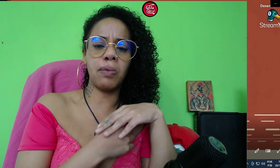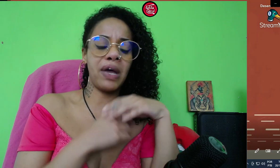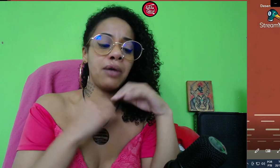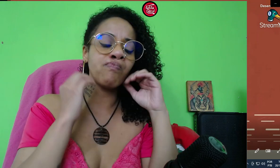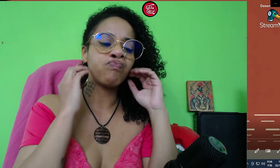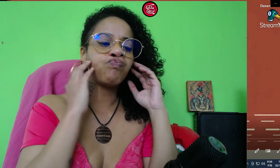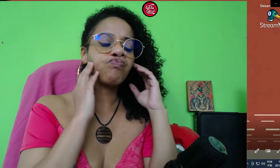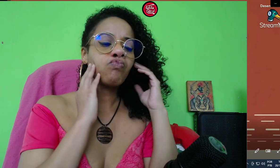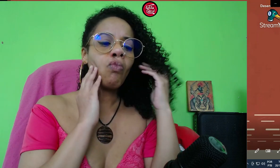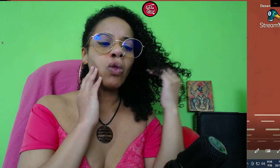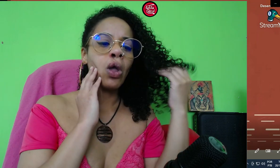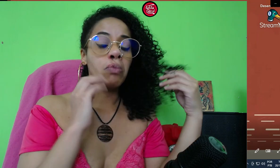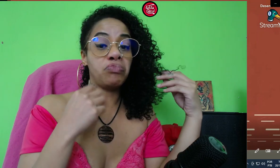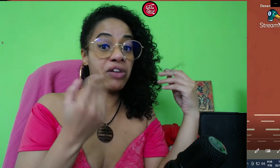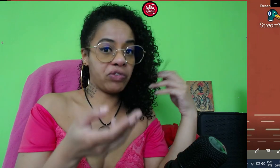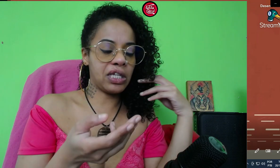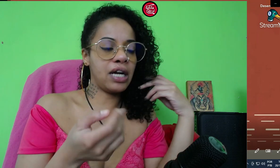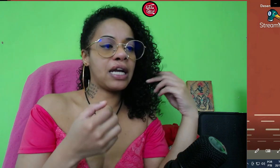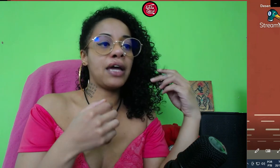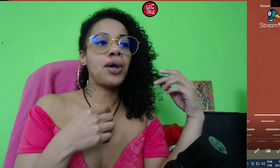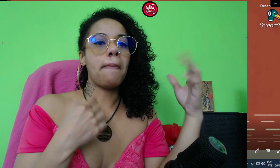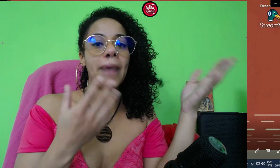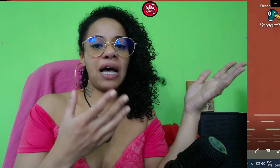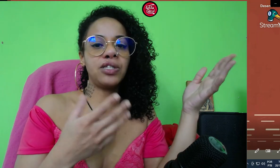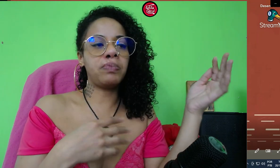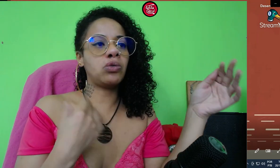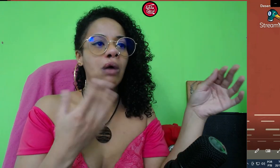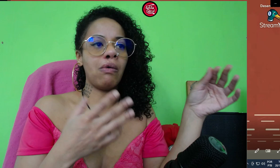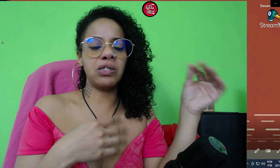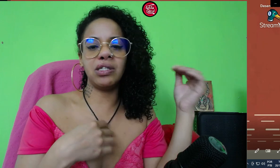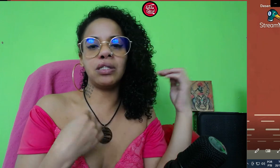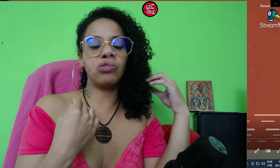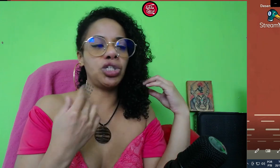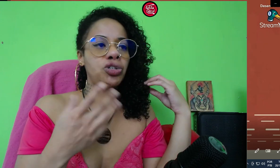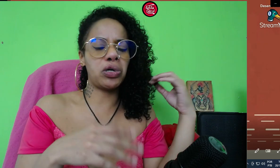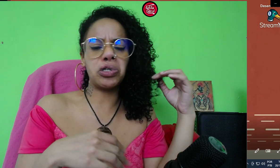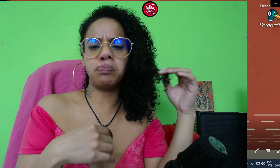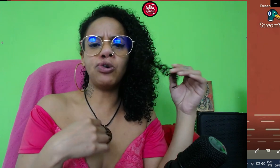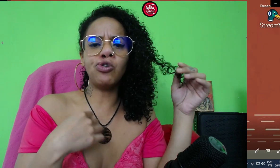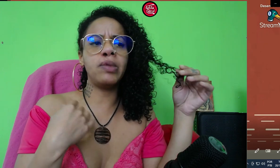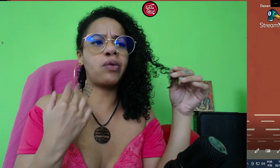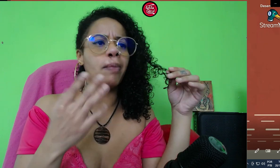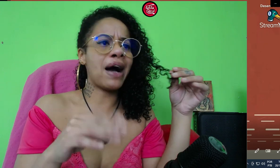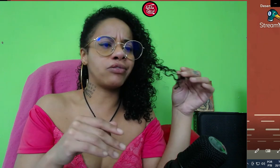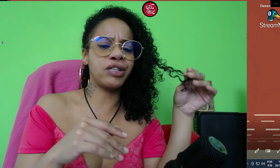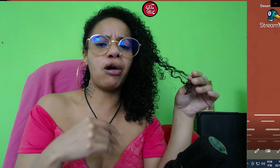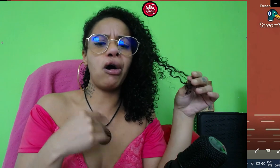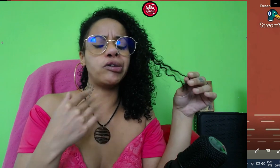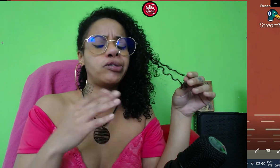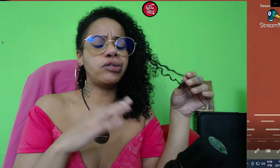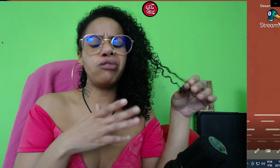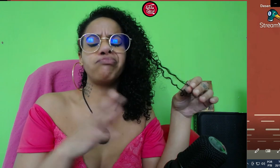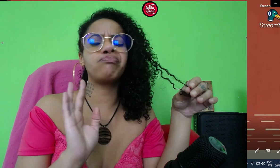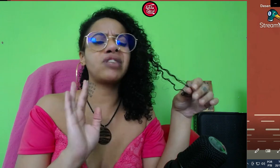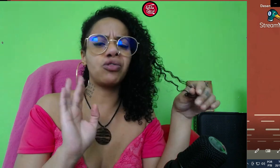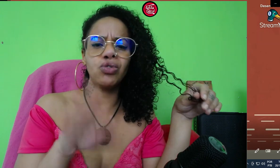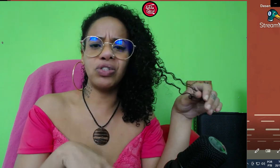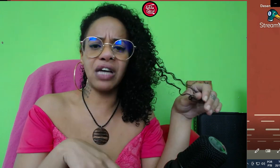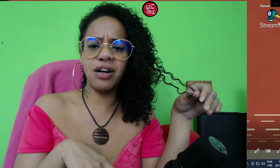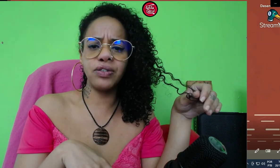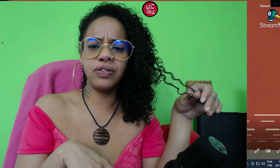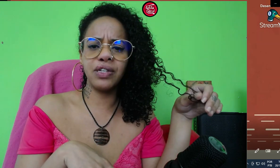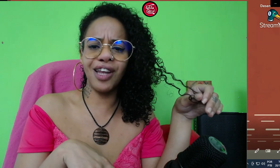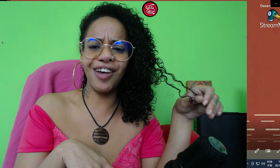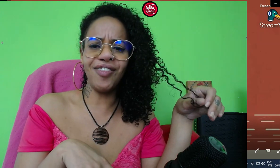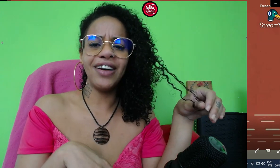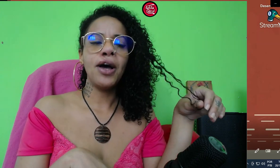outros momentos também devo ter né mas o pessoal às vezes não deixa o negócio público apaga os negócios Então tá tudo